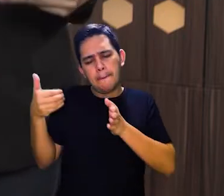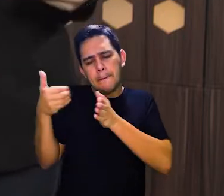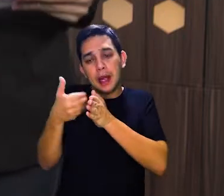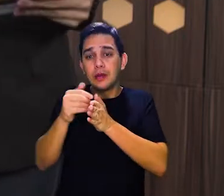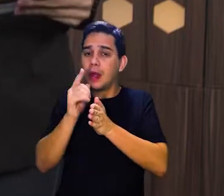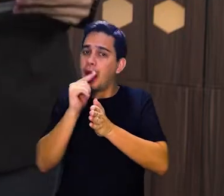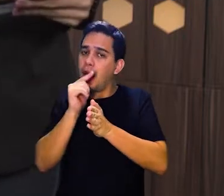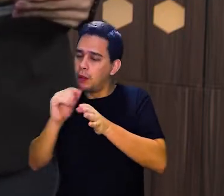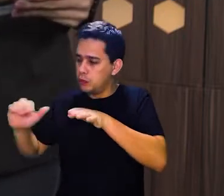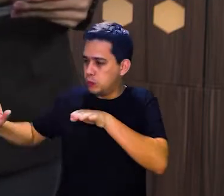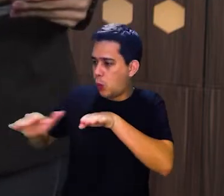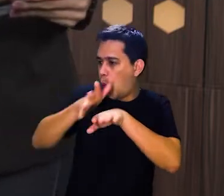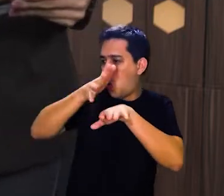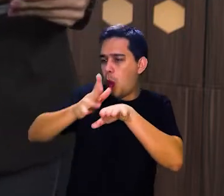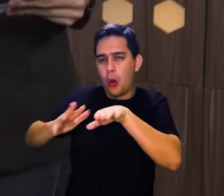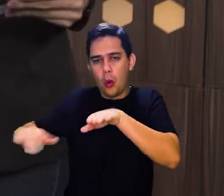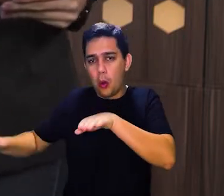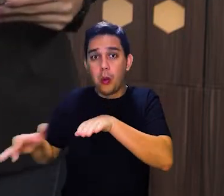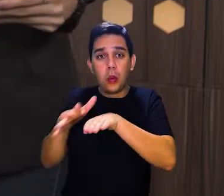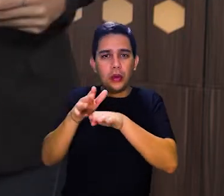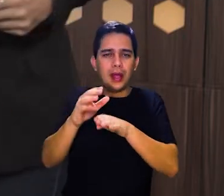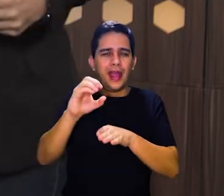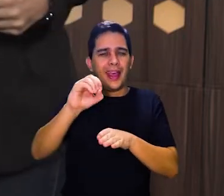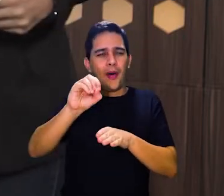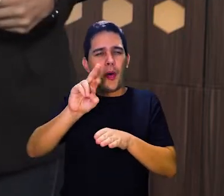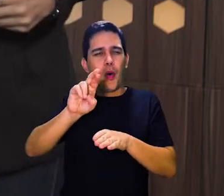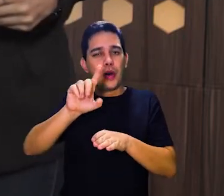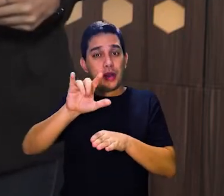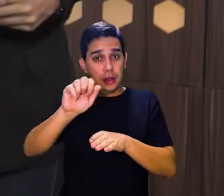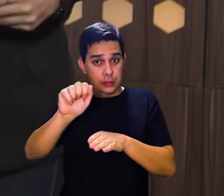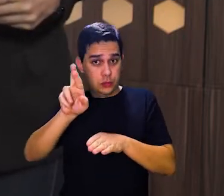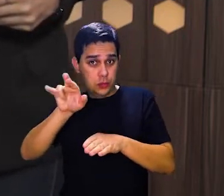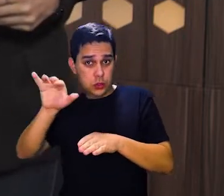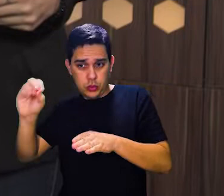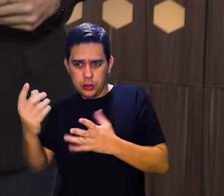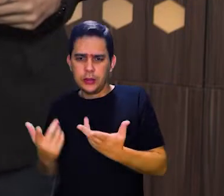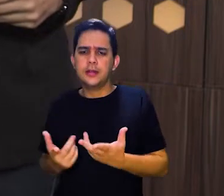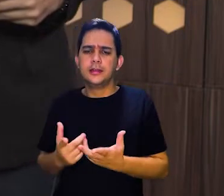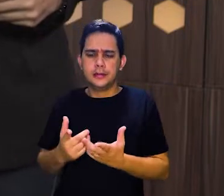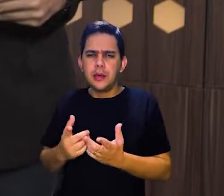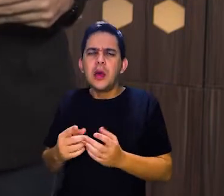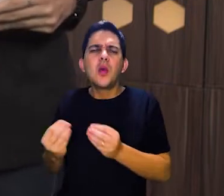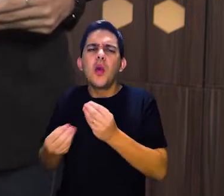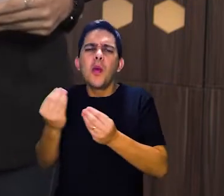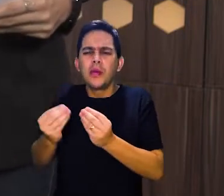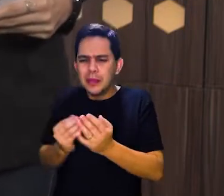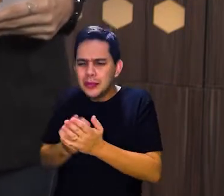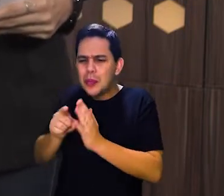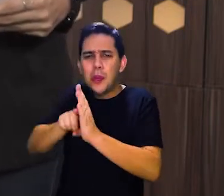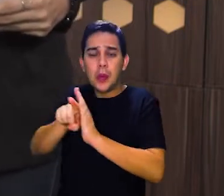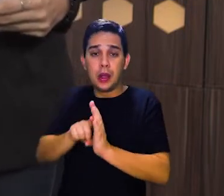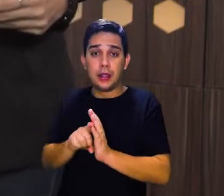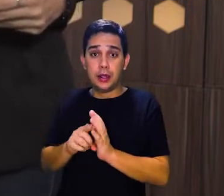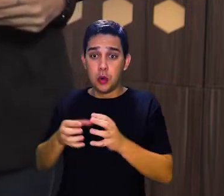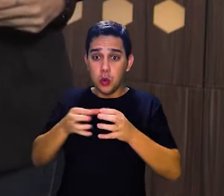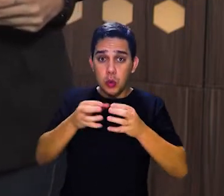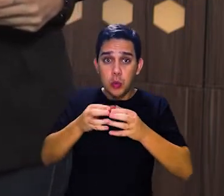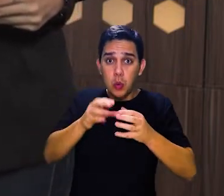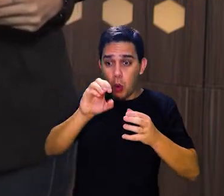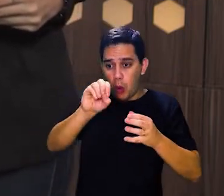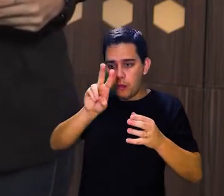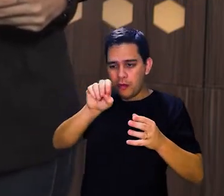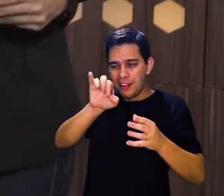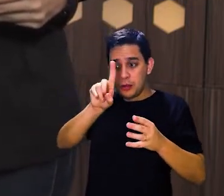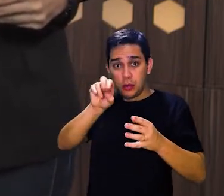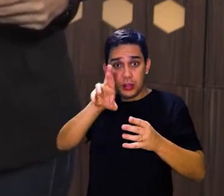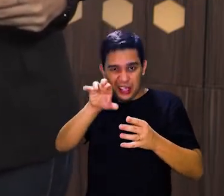inquérito foi instaurado com base em uma comunicação recebida pela ouvidoria do MPRJ sobre a ausência de limpeza nos sanitários